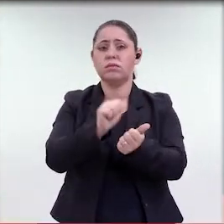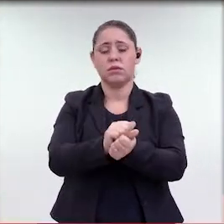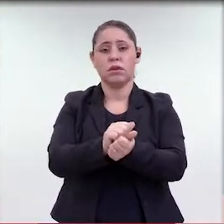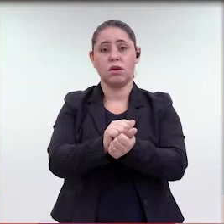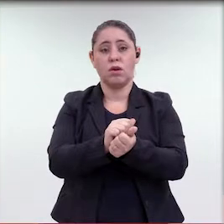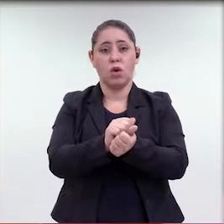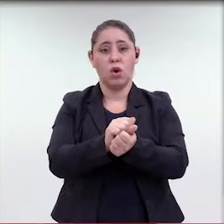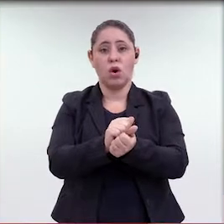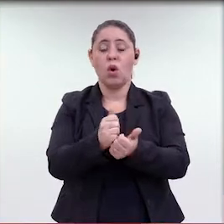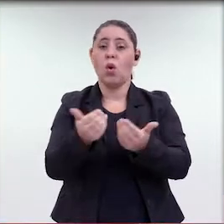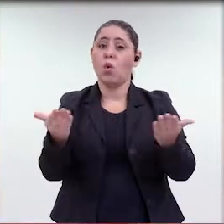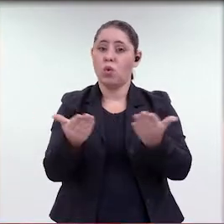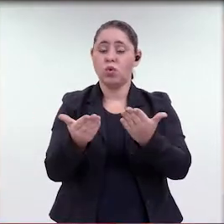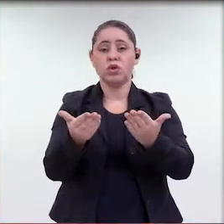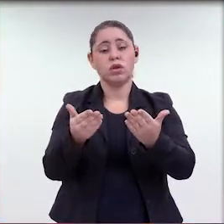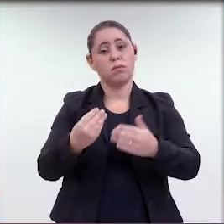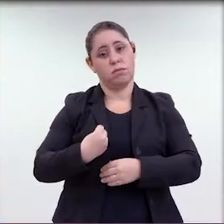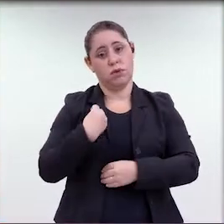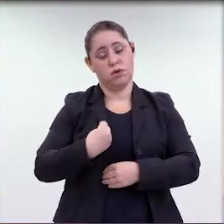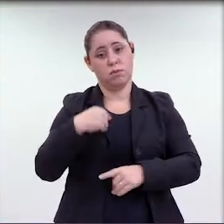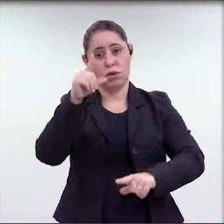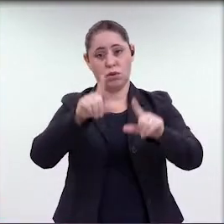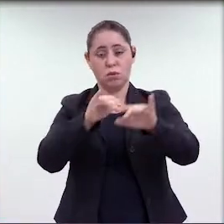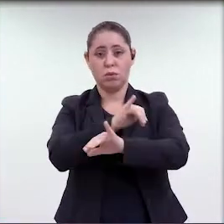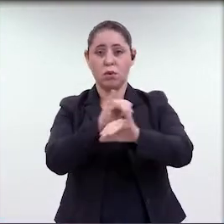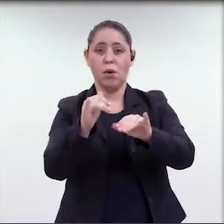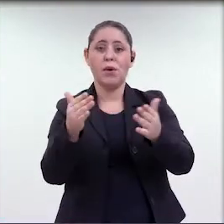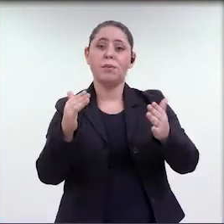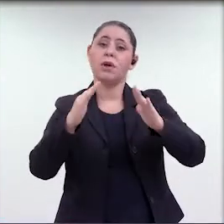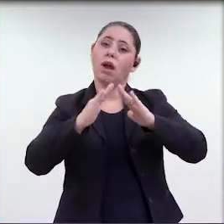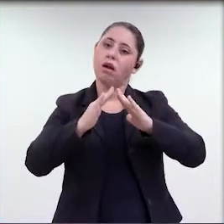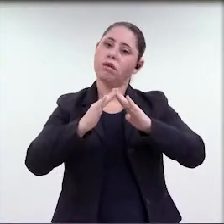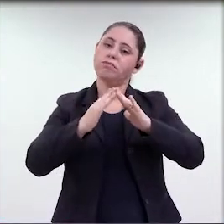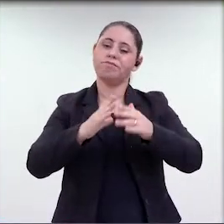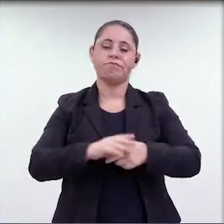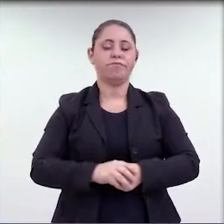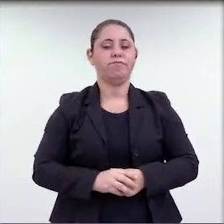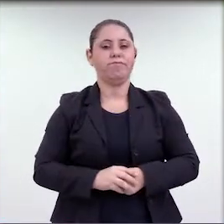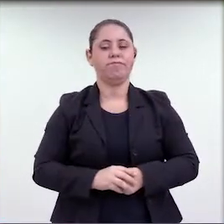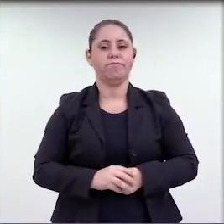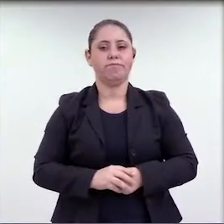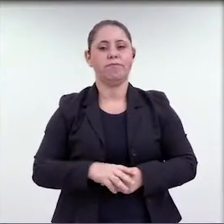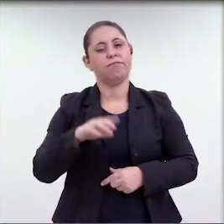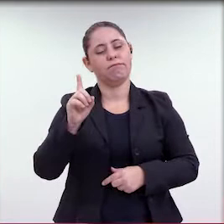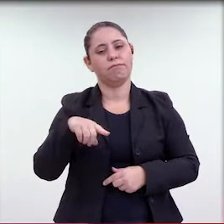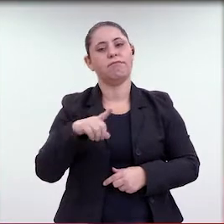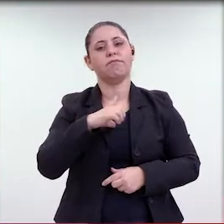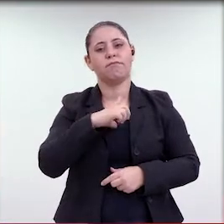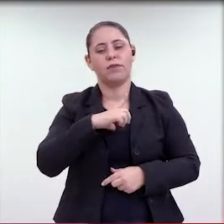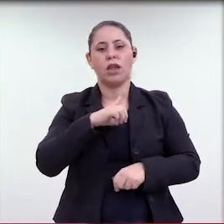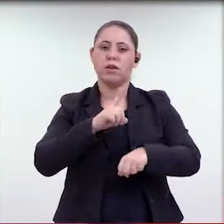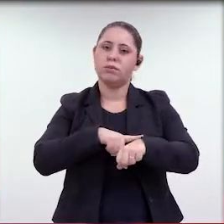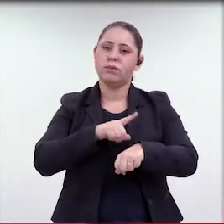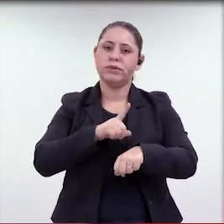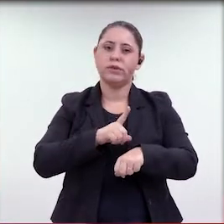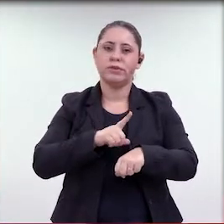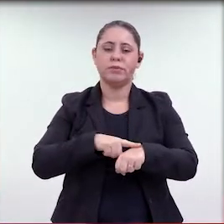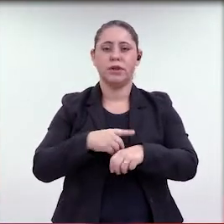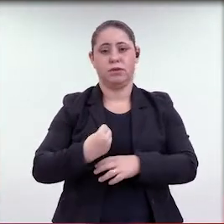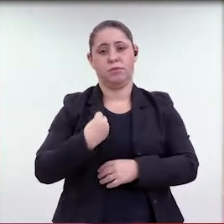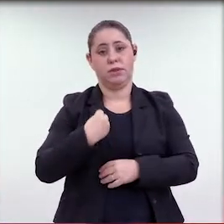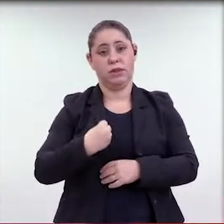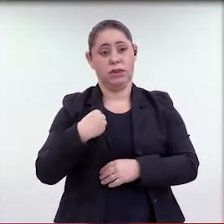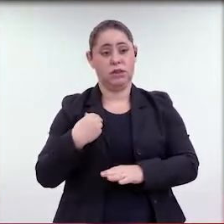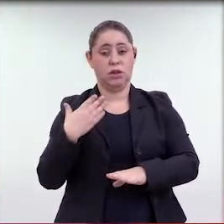está se adaptando, tanto que nós estamos em casa participando do programa, né? Claro que a gente também tem os momentos que